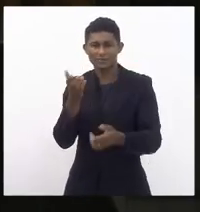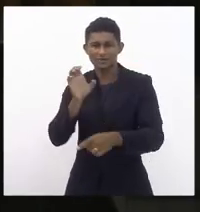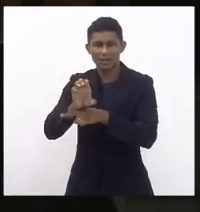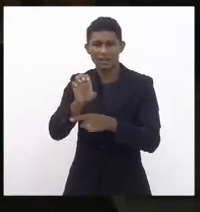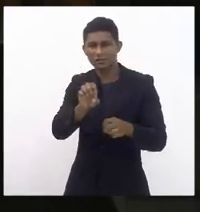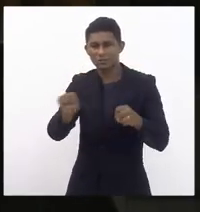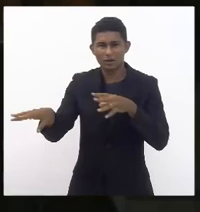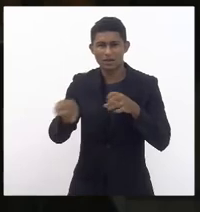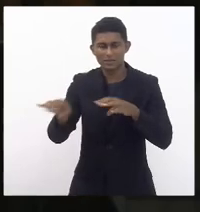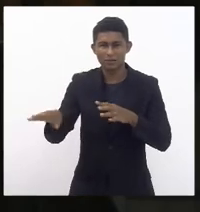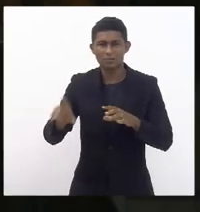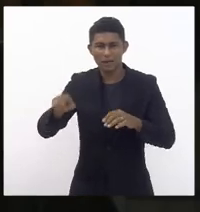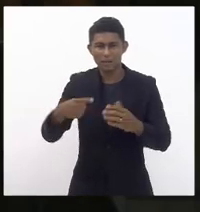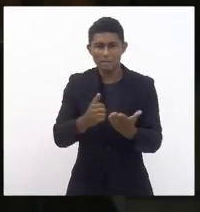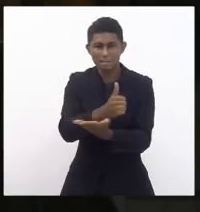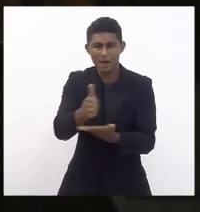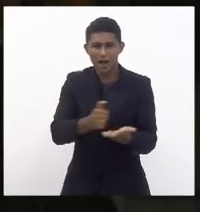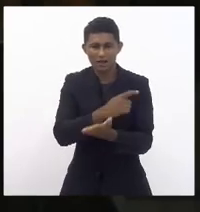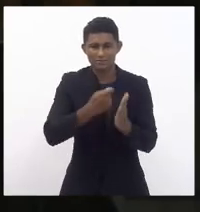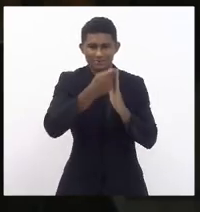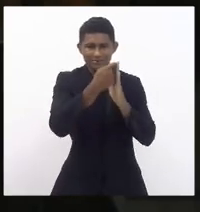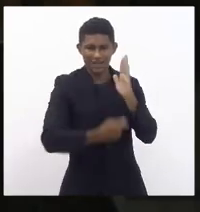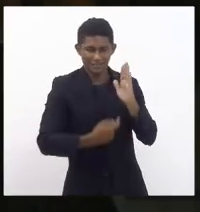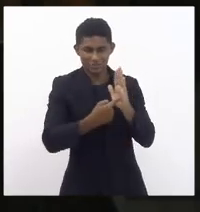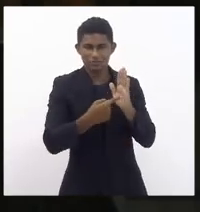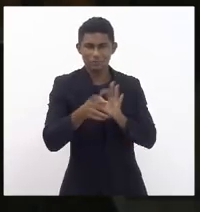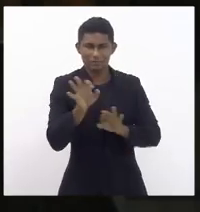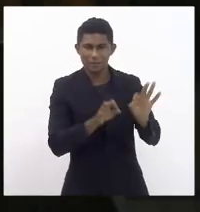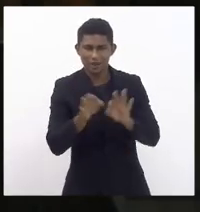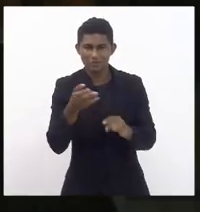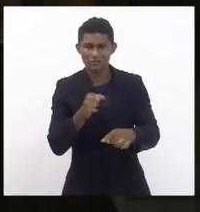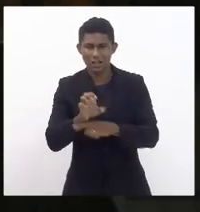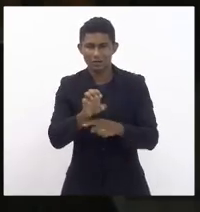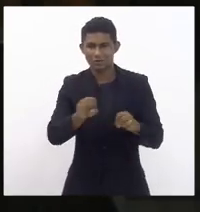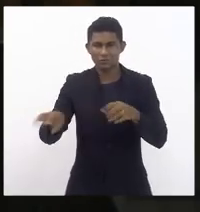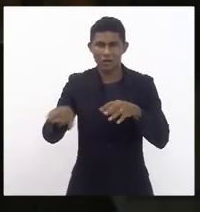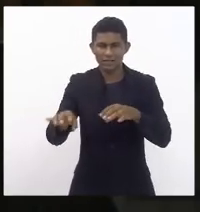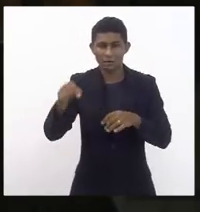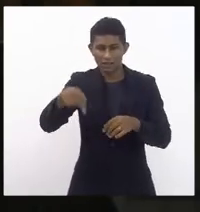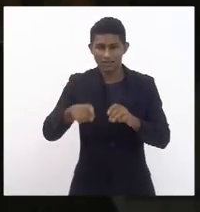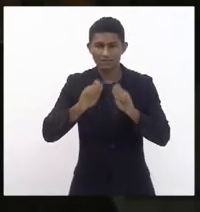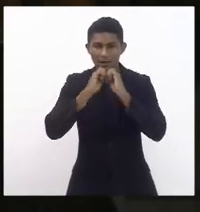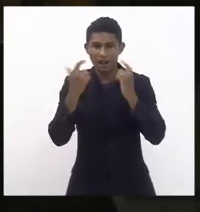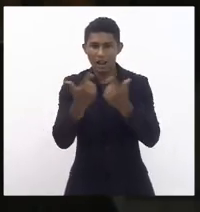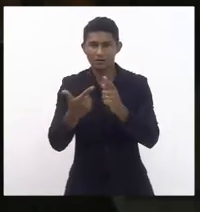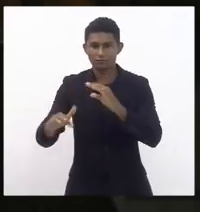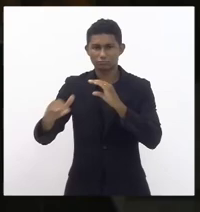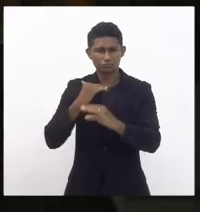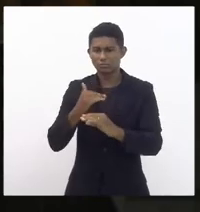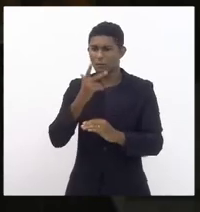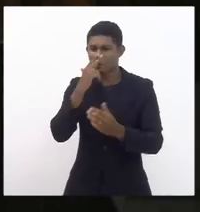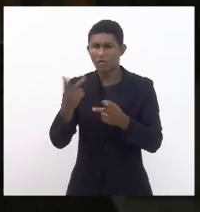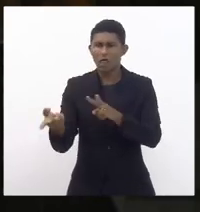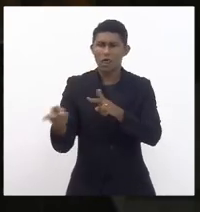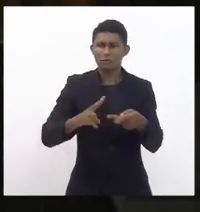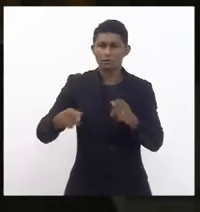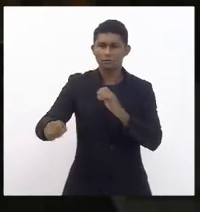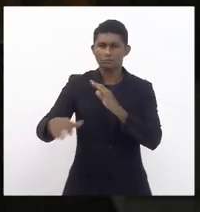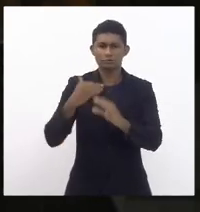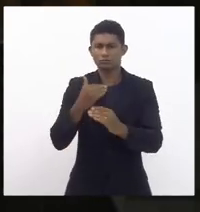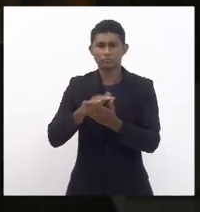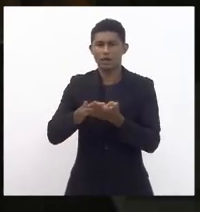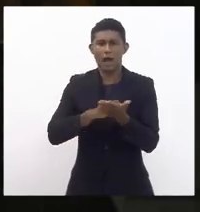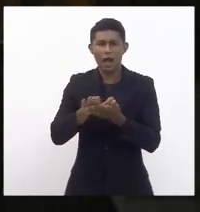que deveria ser a base do texto Guia É do plano Estadual de Educação a ser encaminhado para essa casa ainda não foi encaminhado de forma